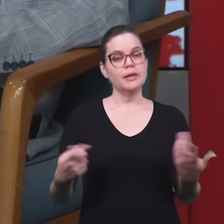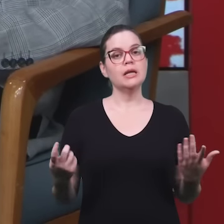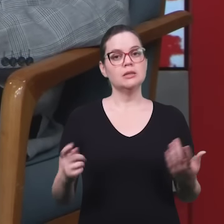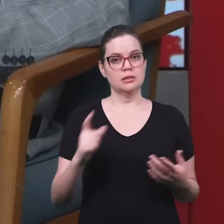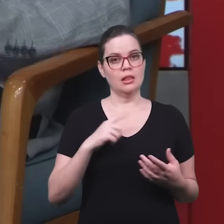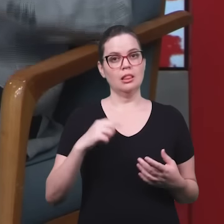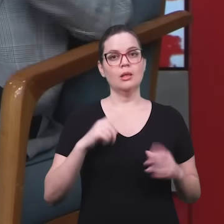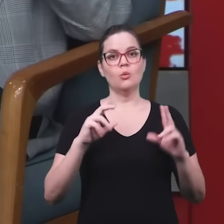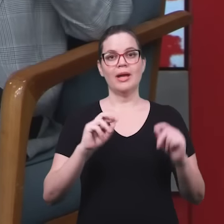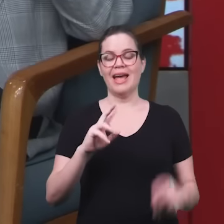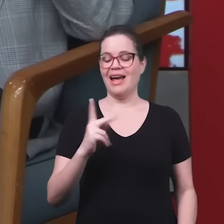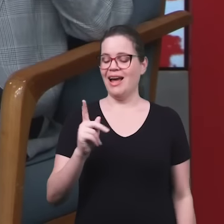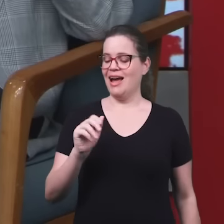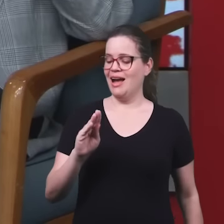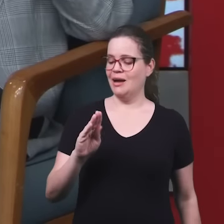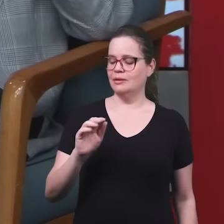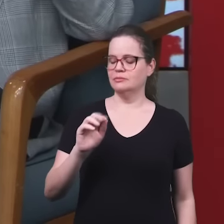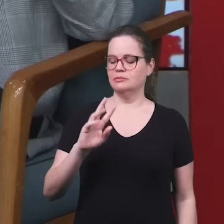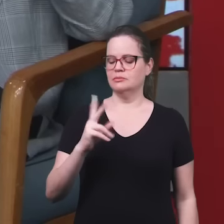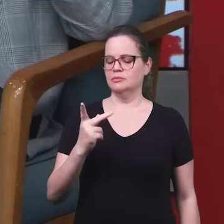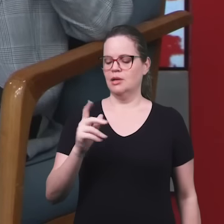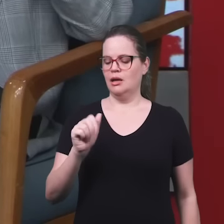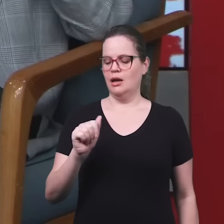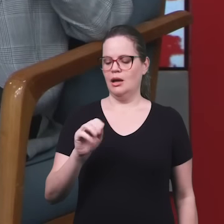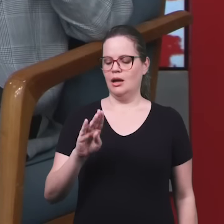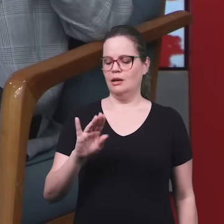habilidade nisso. Então, nós estamos falando